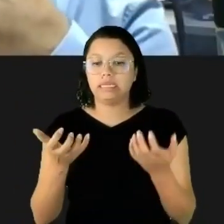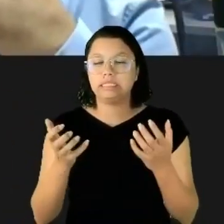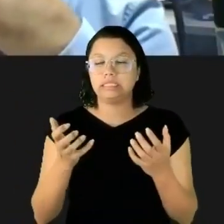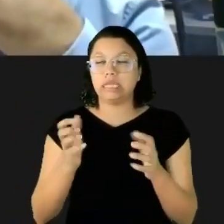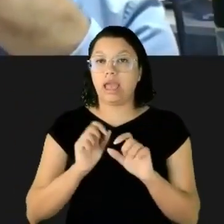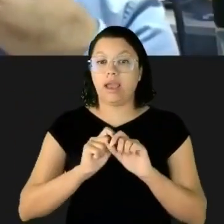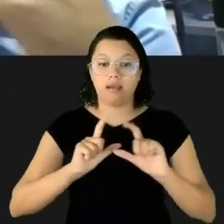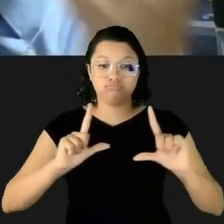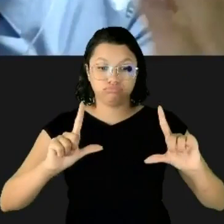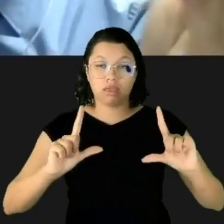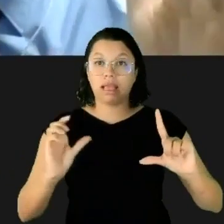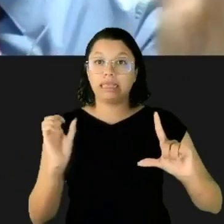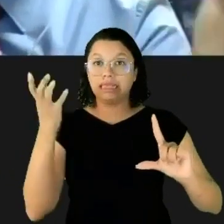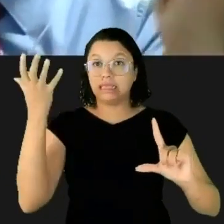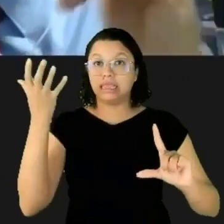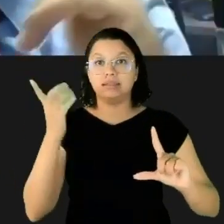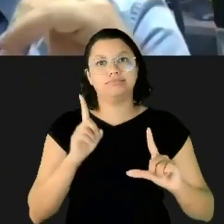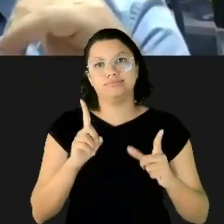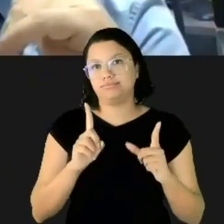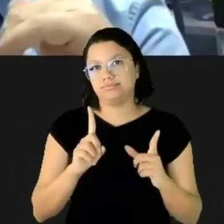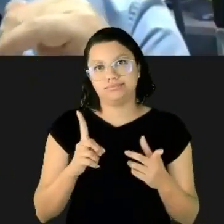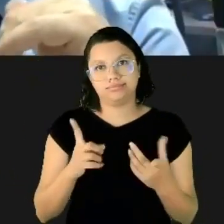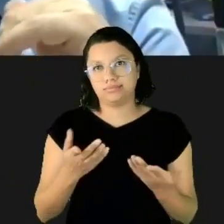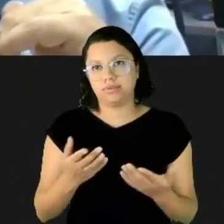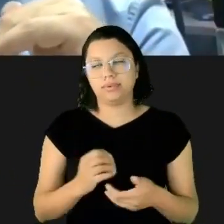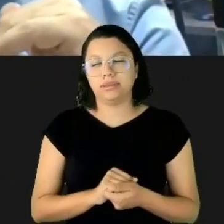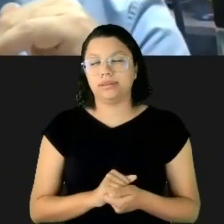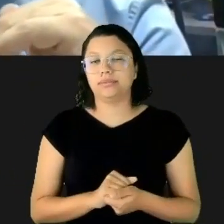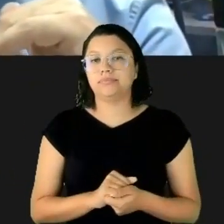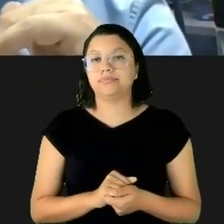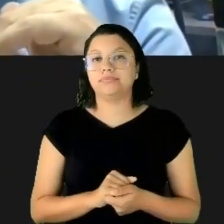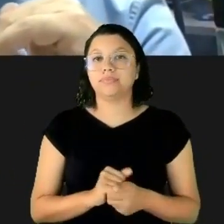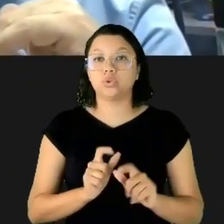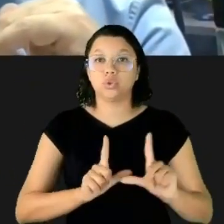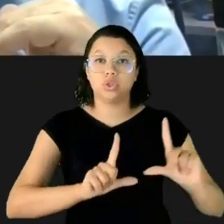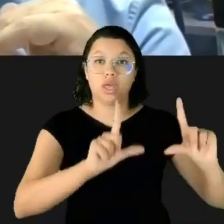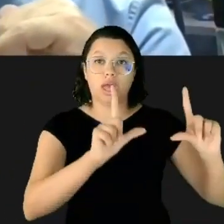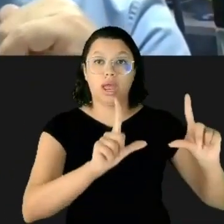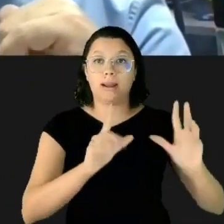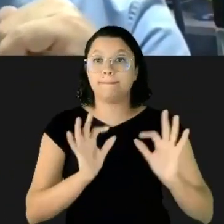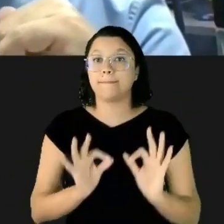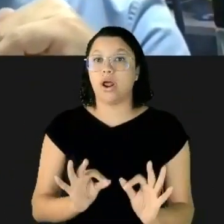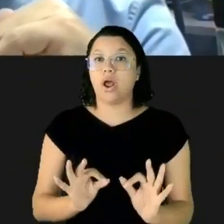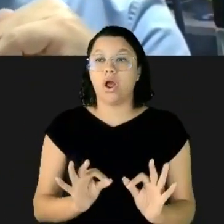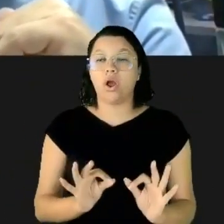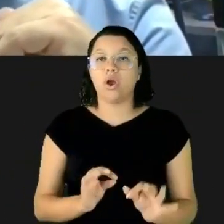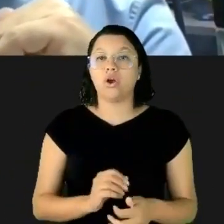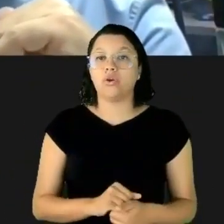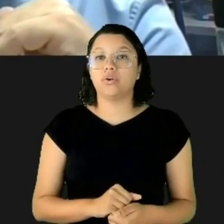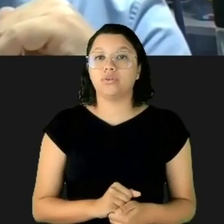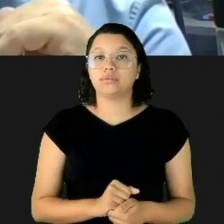ele não vai abrir você está com a tela pronta aqui para modelar